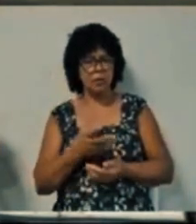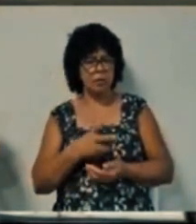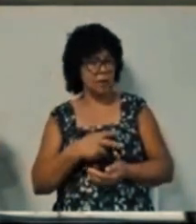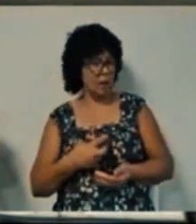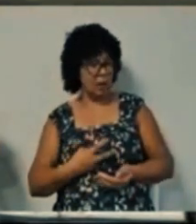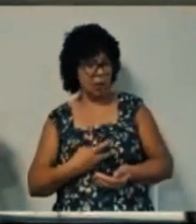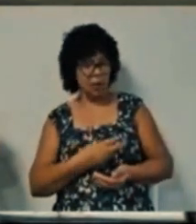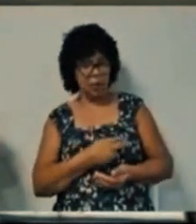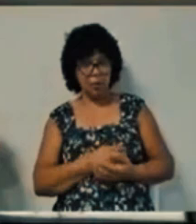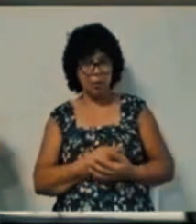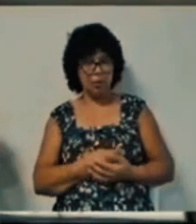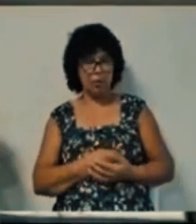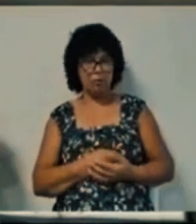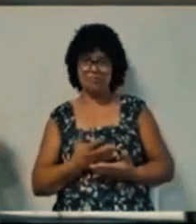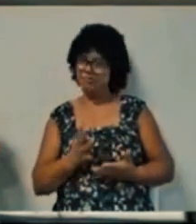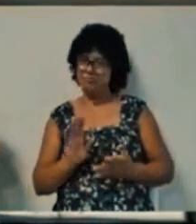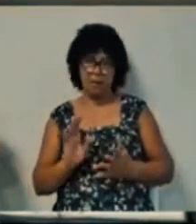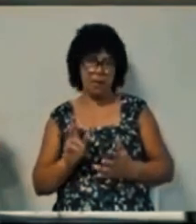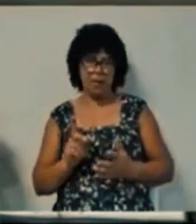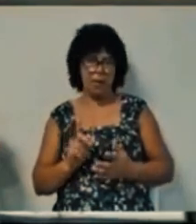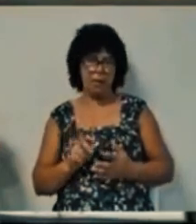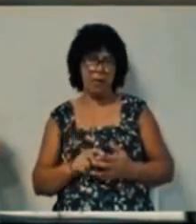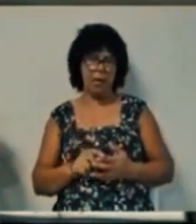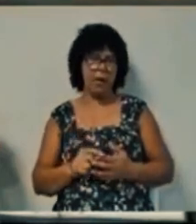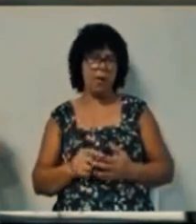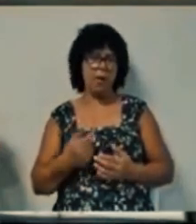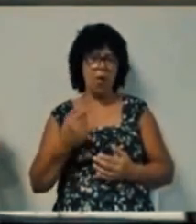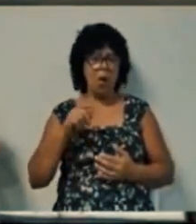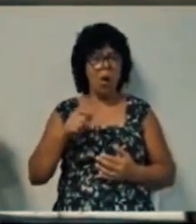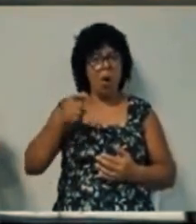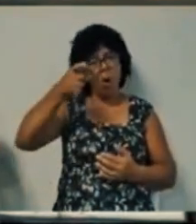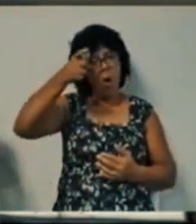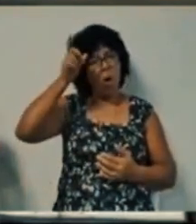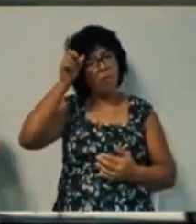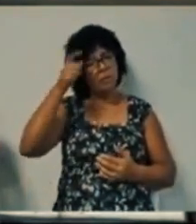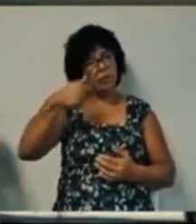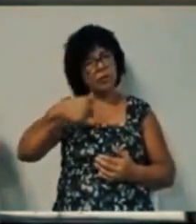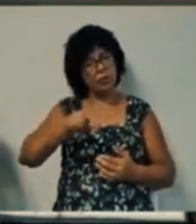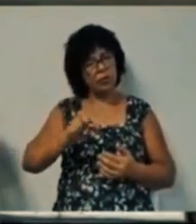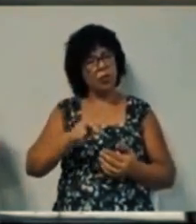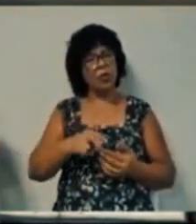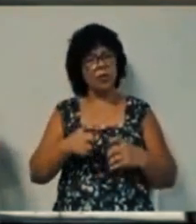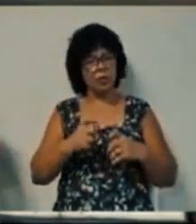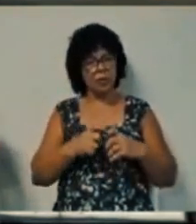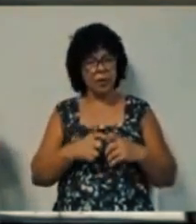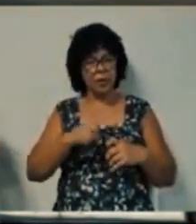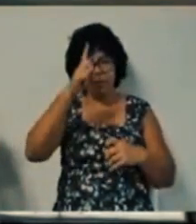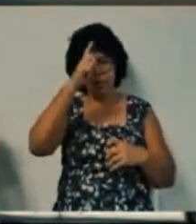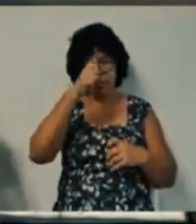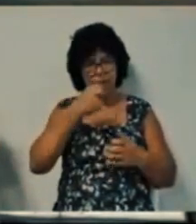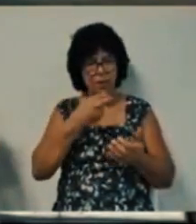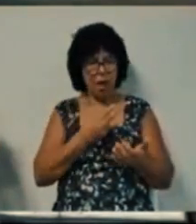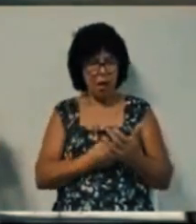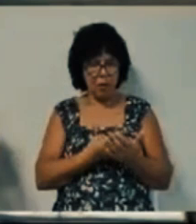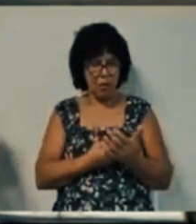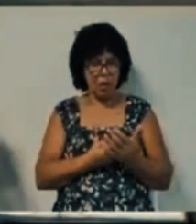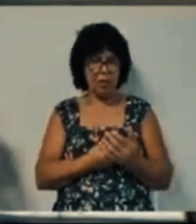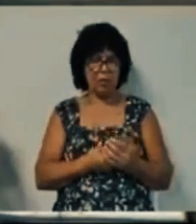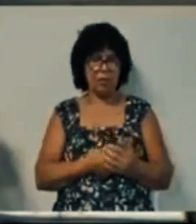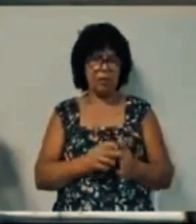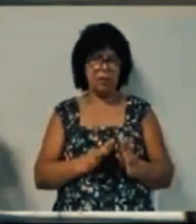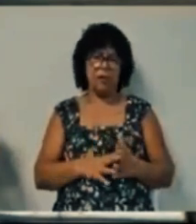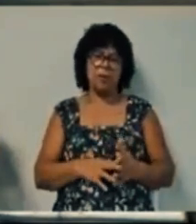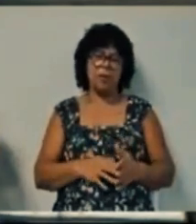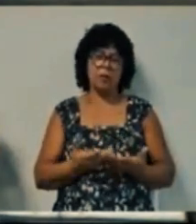Mas ontem, às 6 da manhã, quando eu fui internada para os preparativos, 9 horas da manhã o médico